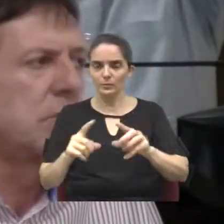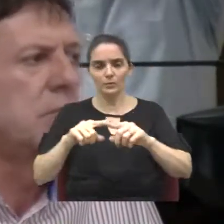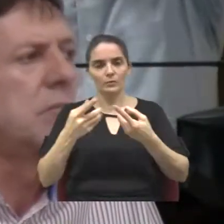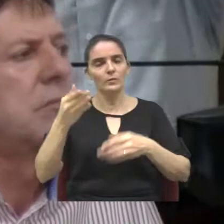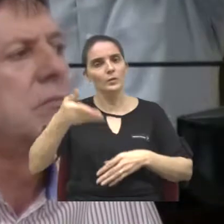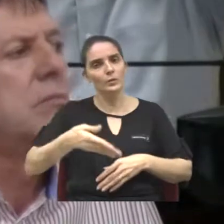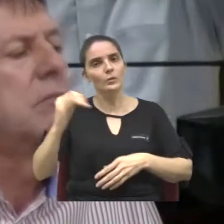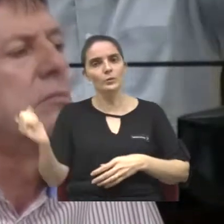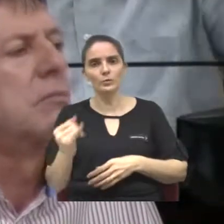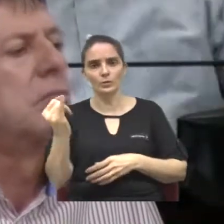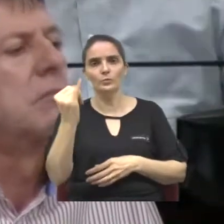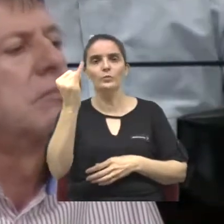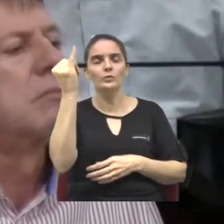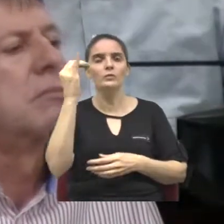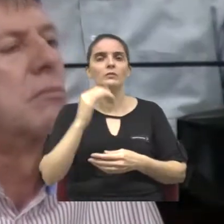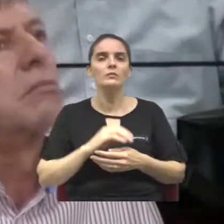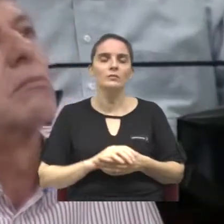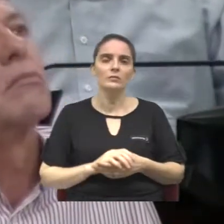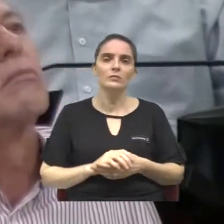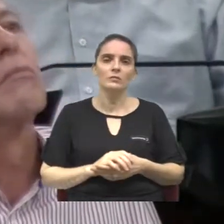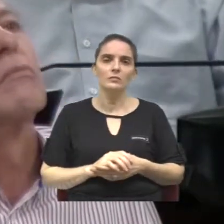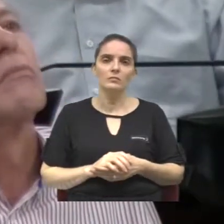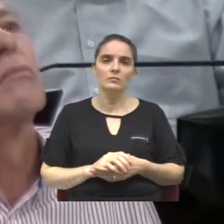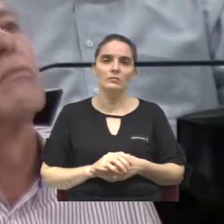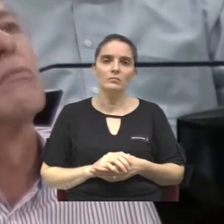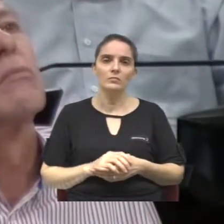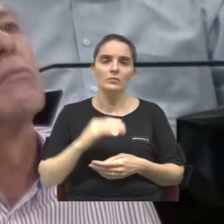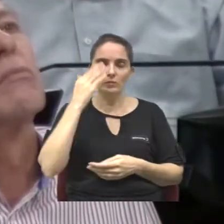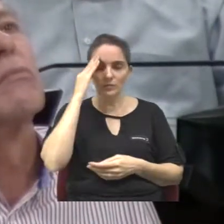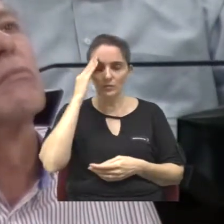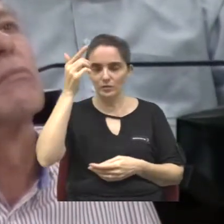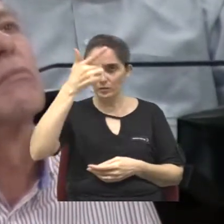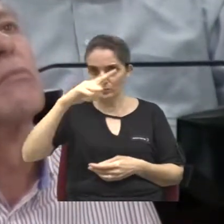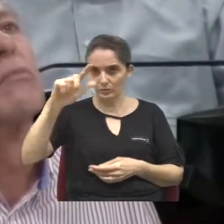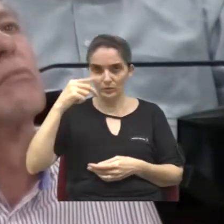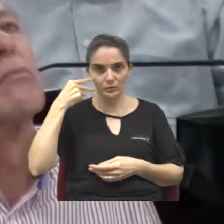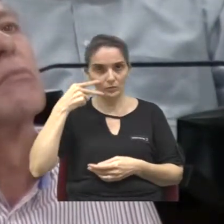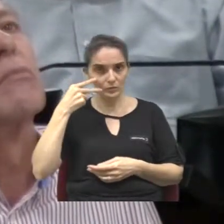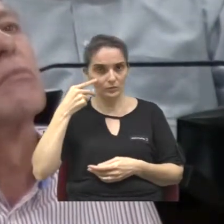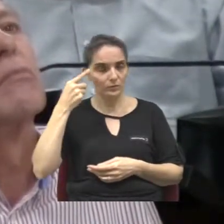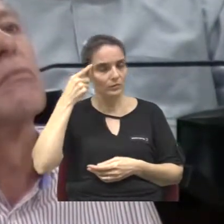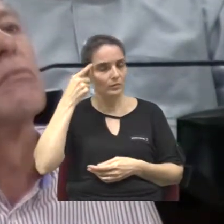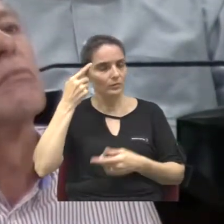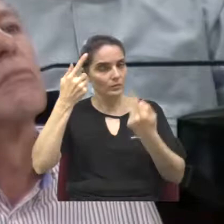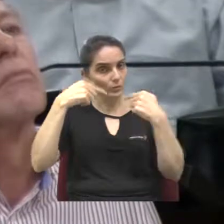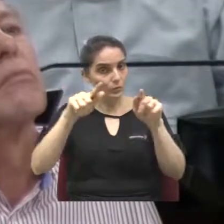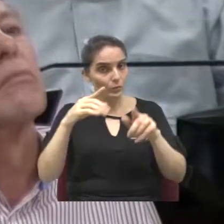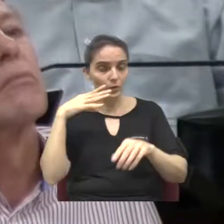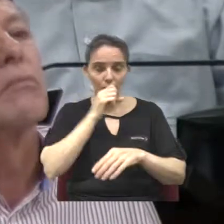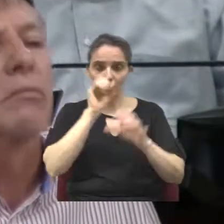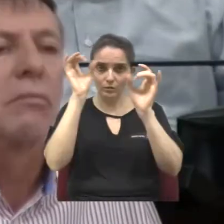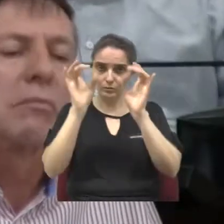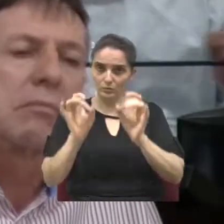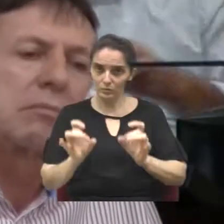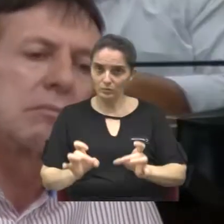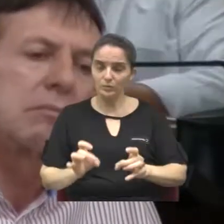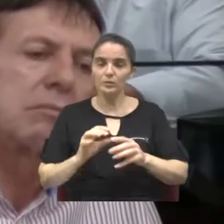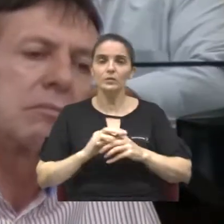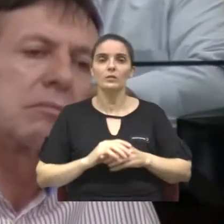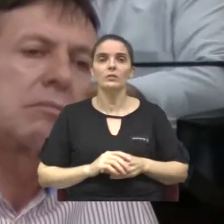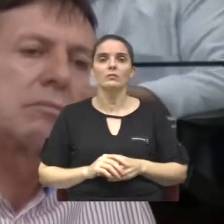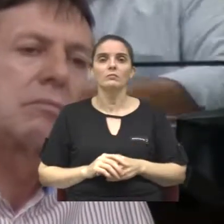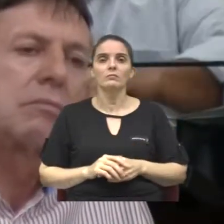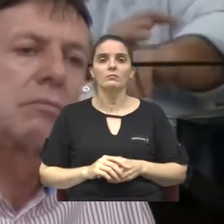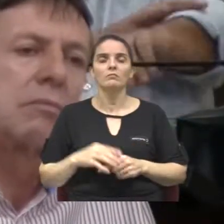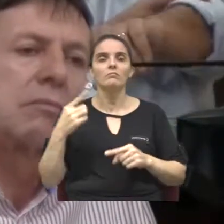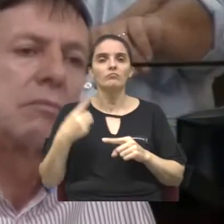nós votássemos hoje. Eu entendo os vereadores que se posicionaram contra o regime de urgência especial, porque é sempre,